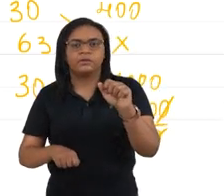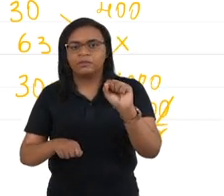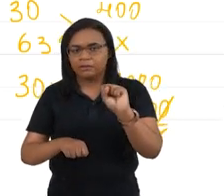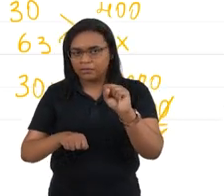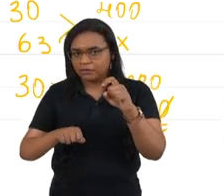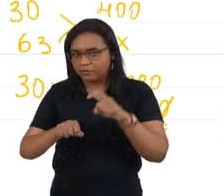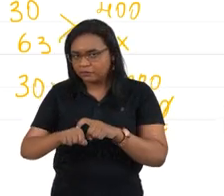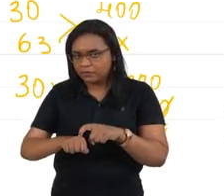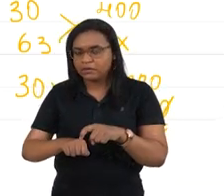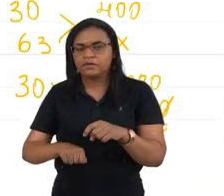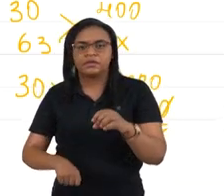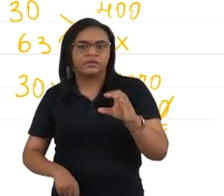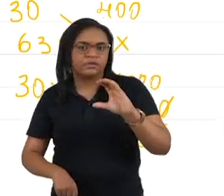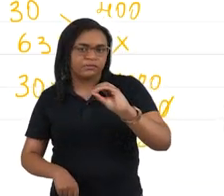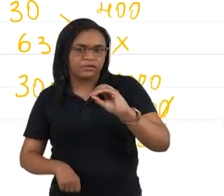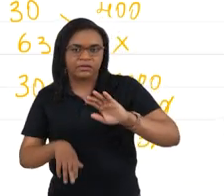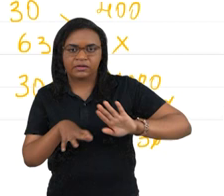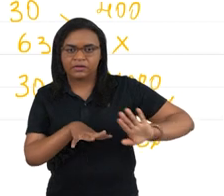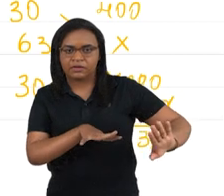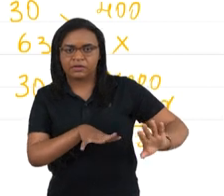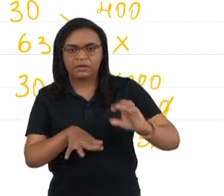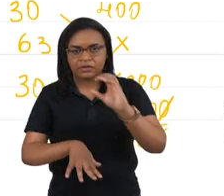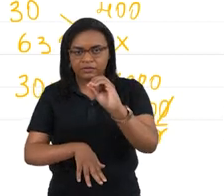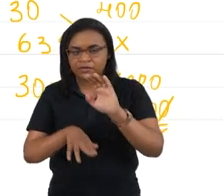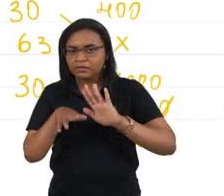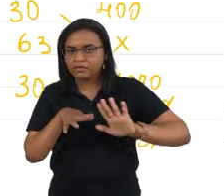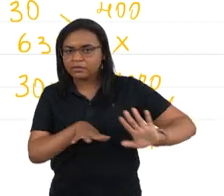vezes, vamos tirar esse 0 daqui e esse 0 daqui.